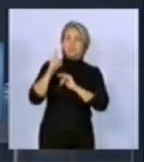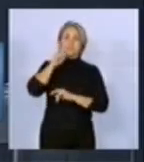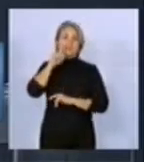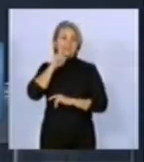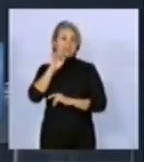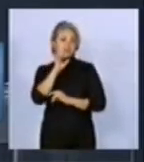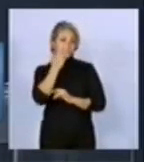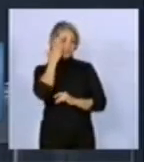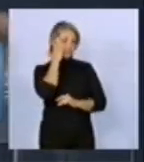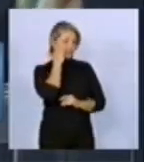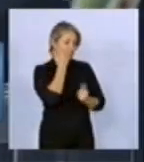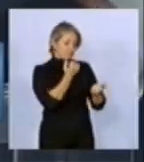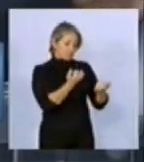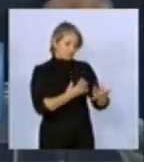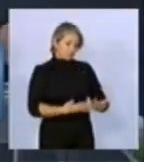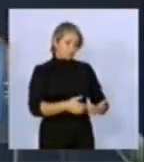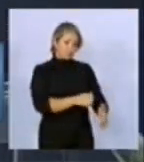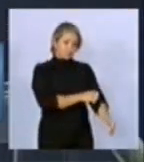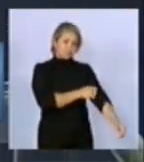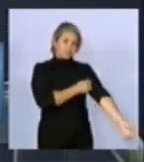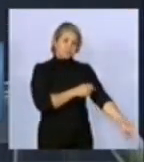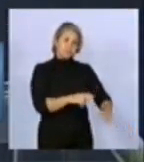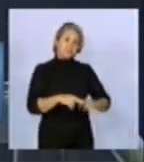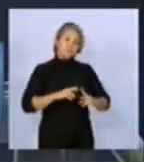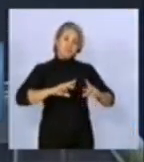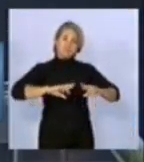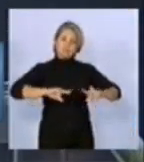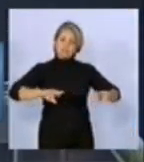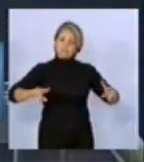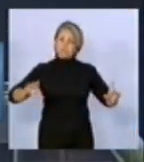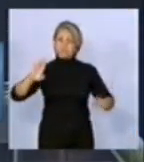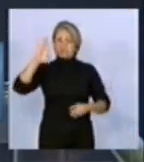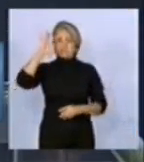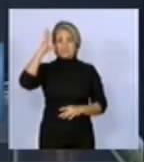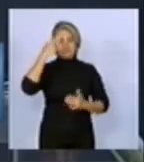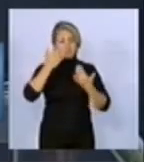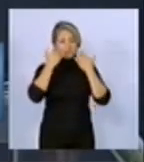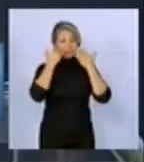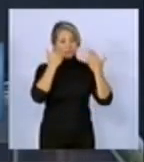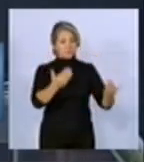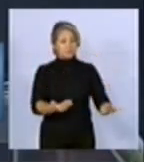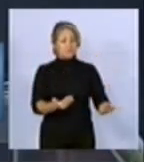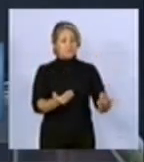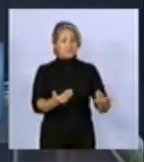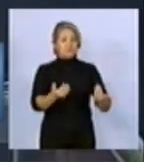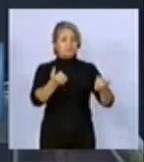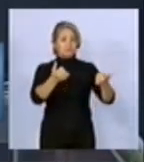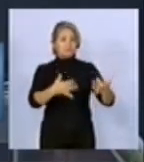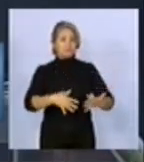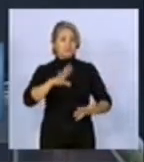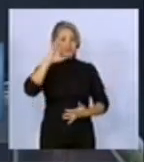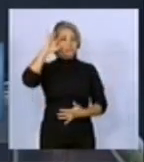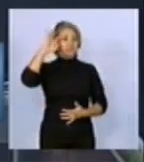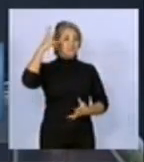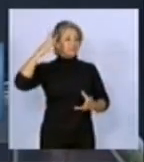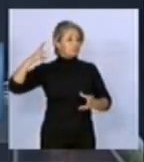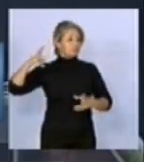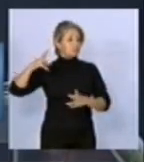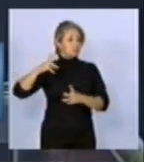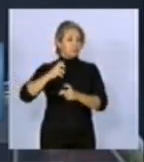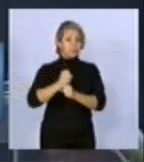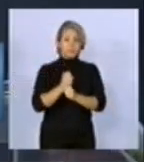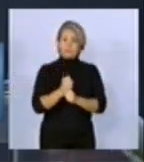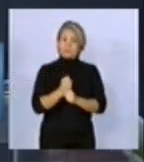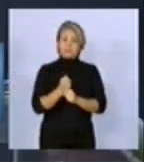referência Ok então Temos vários resultados que são apresentados nesse sentido esses resultados todos